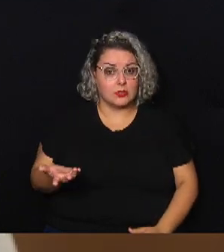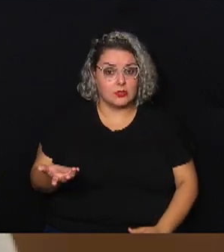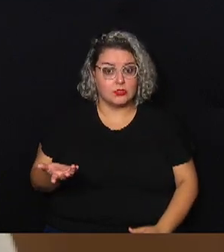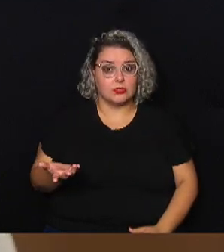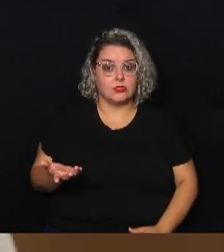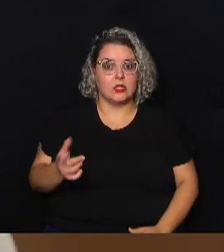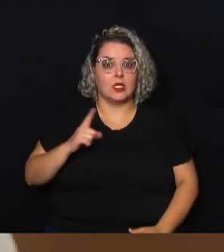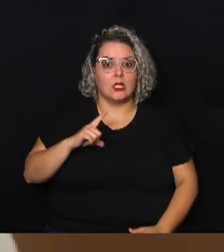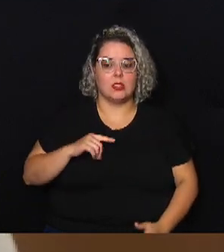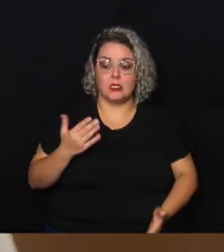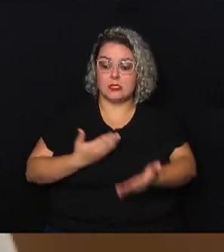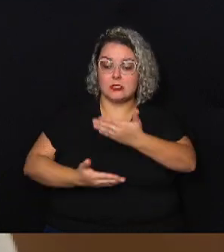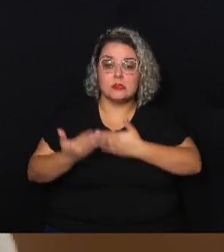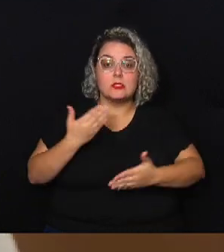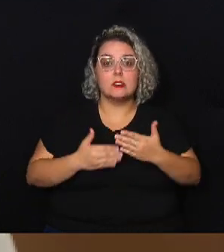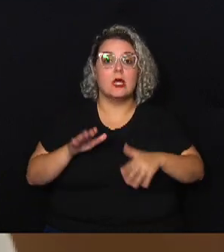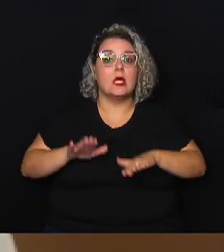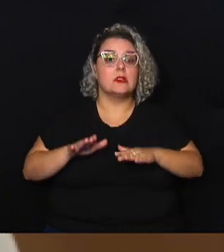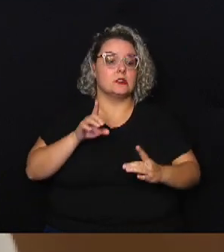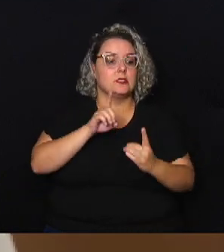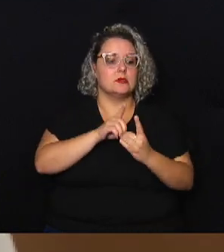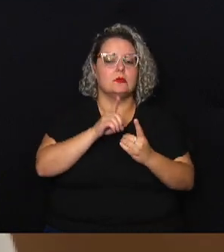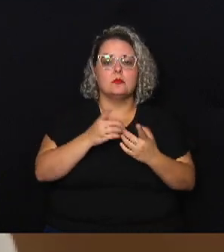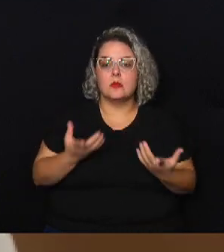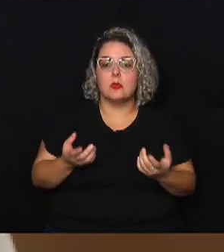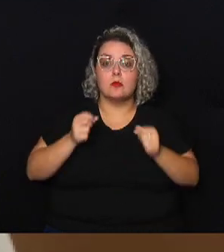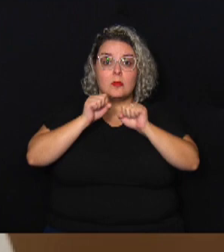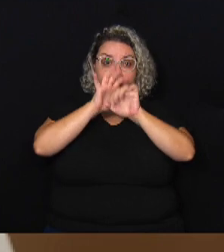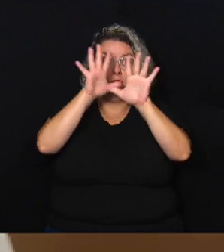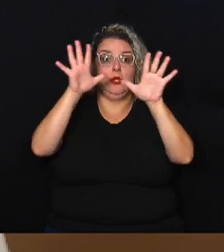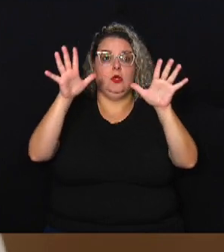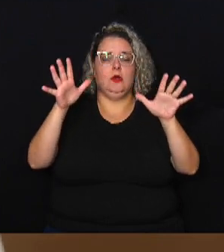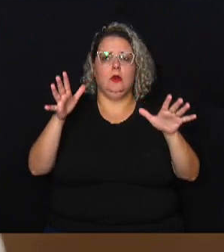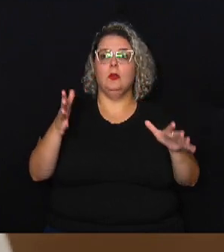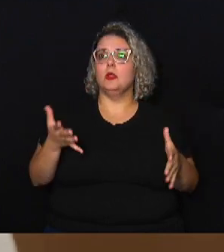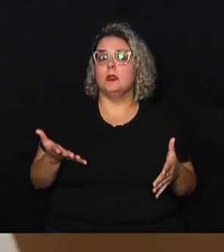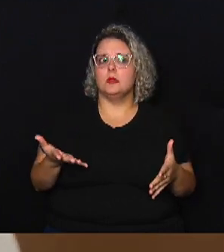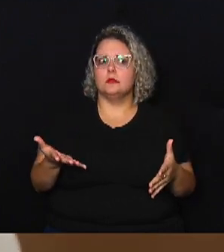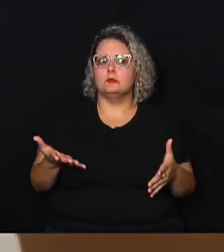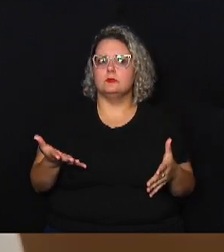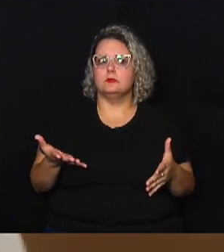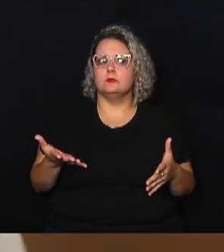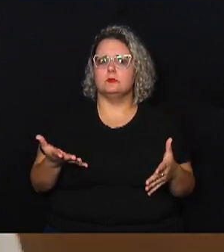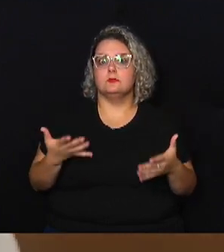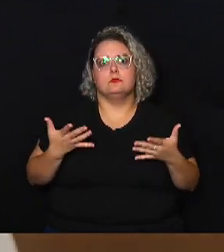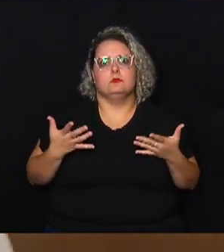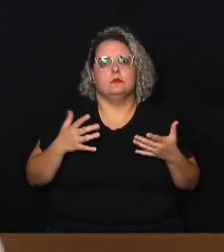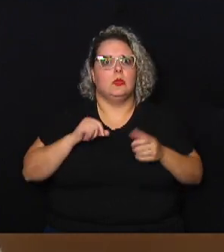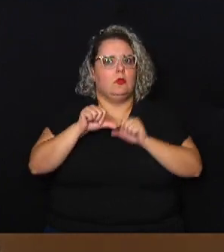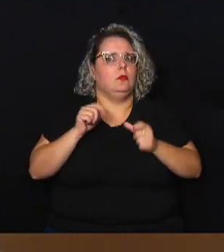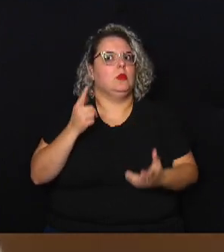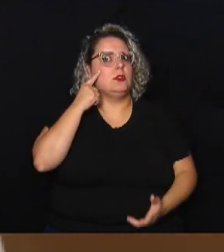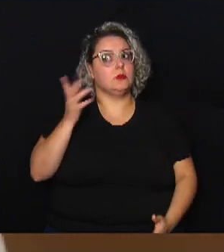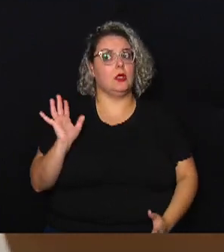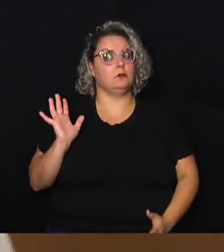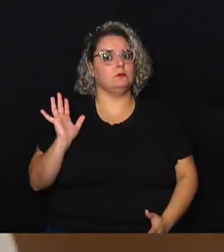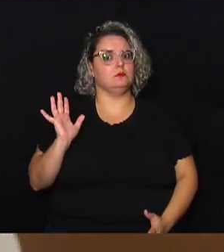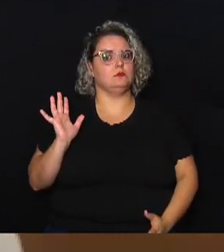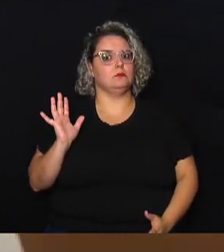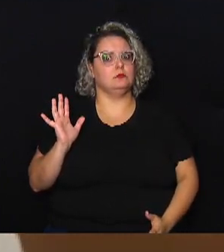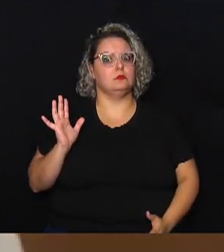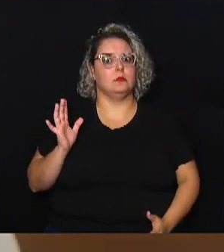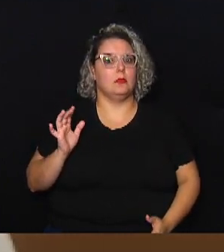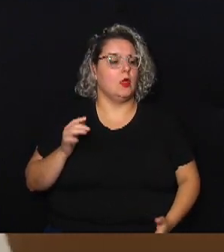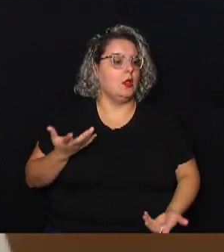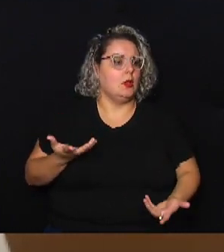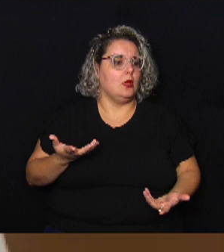ter essa interação, porque às vezes uma consulta pode te esclarecer e você não precisar mais da cirurgia. Entender que talvez você precise de outro